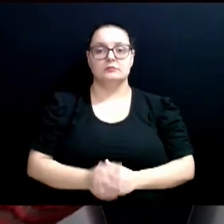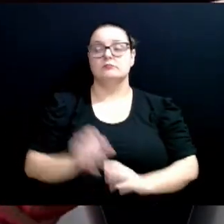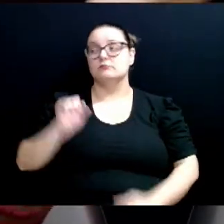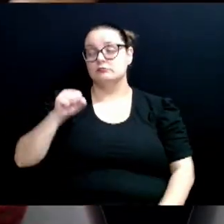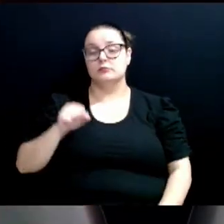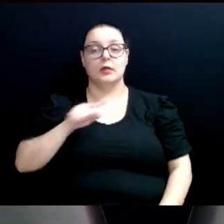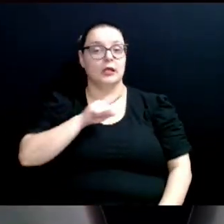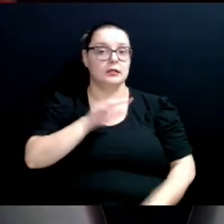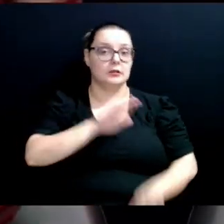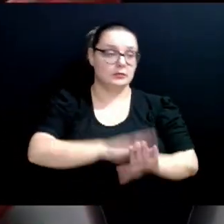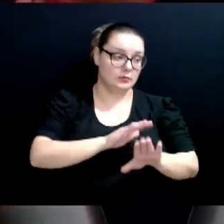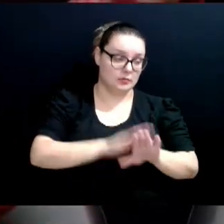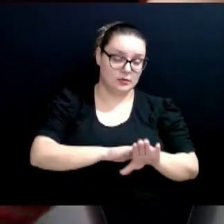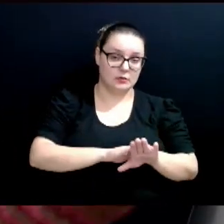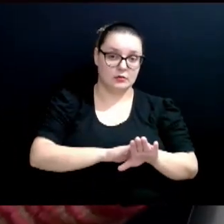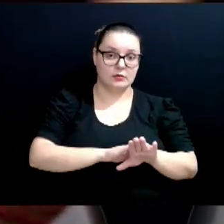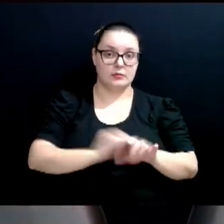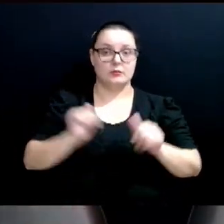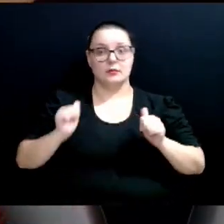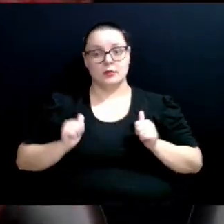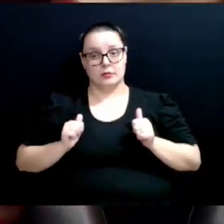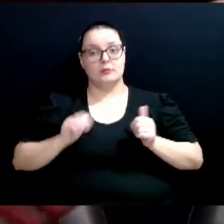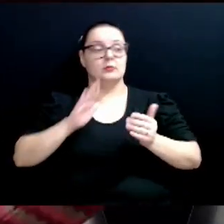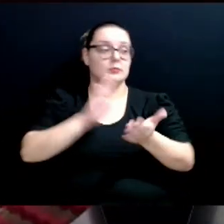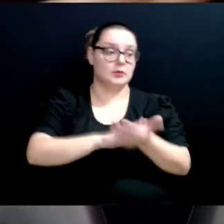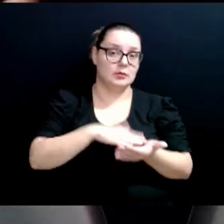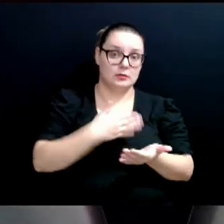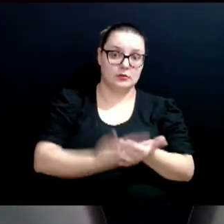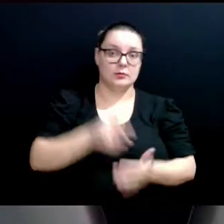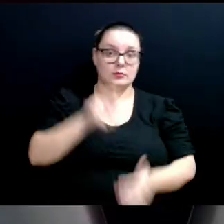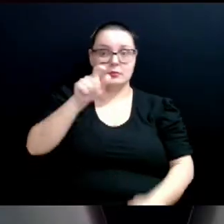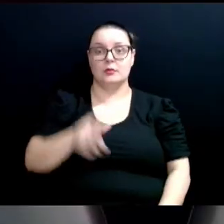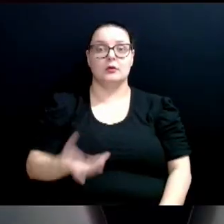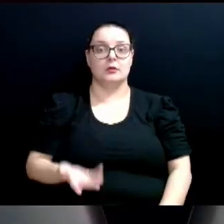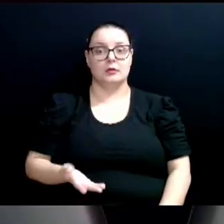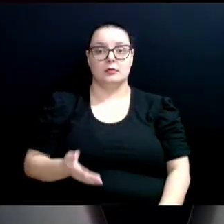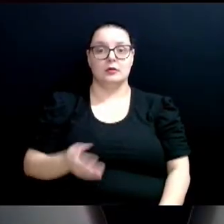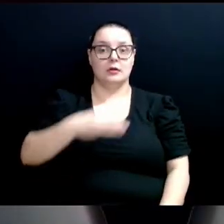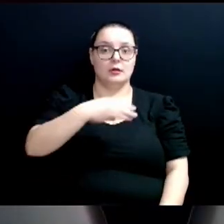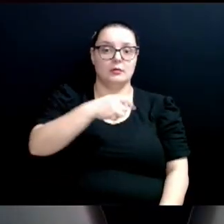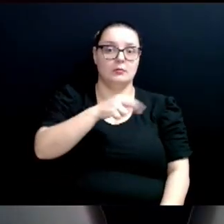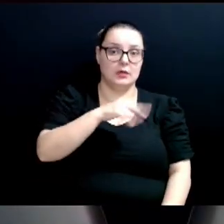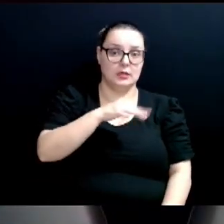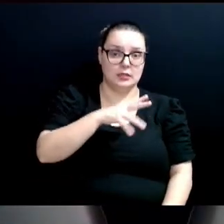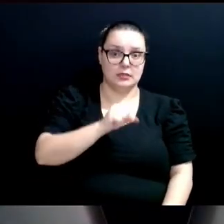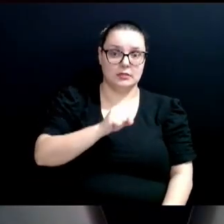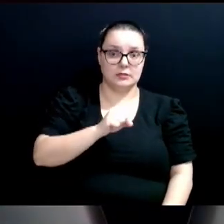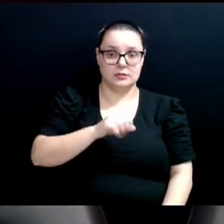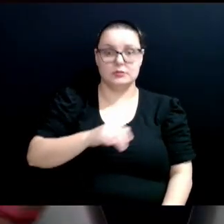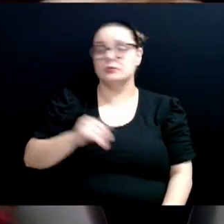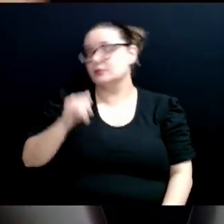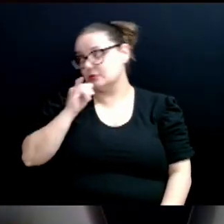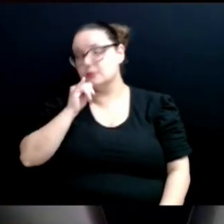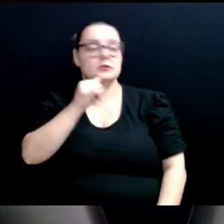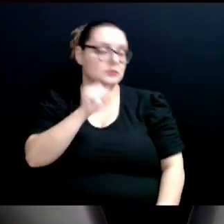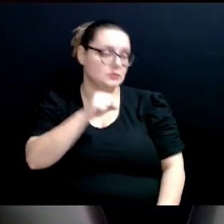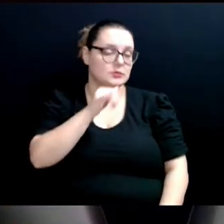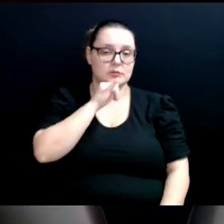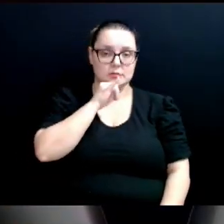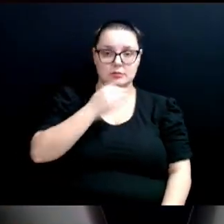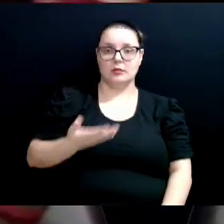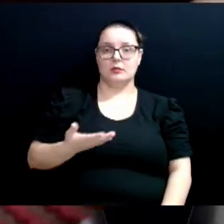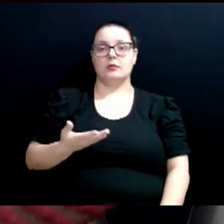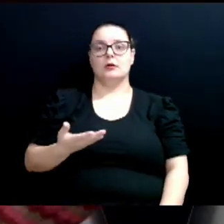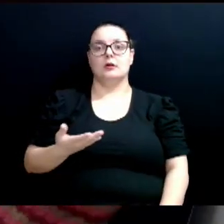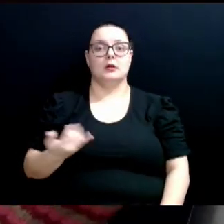pode ser uma interpretação do outro, por exemplo, vou pegar a Marilis aqui uhum. Sim, de de exemplo. exemplo. Ela me fala